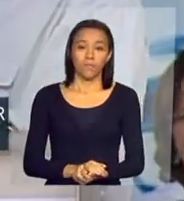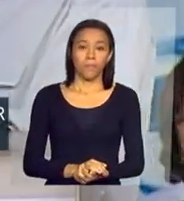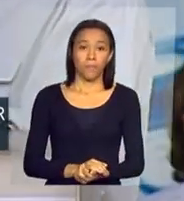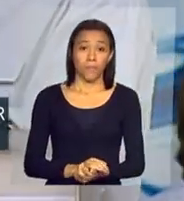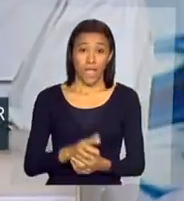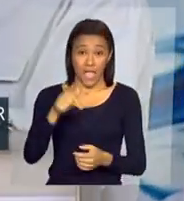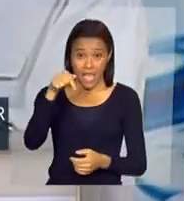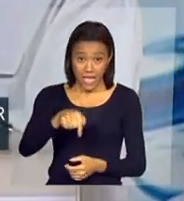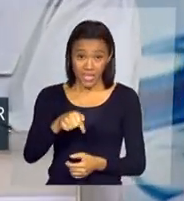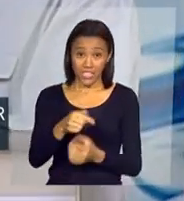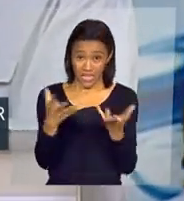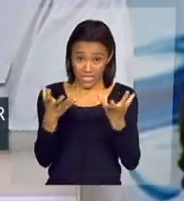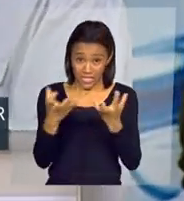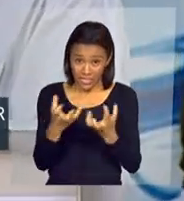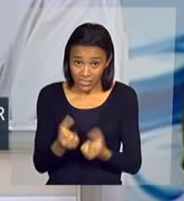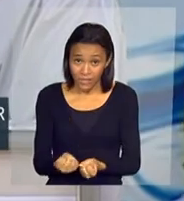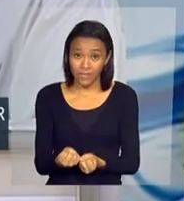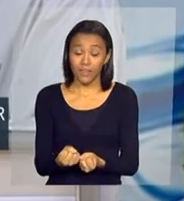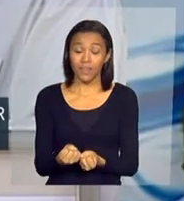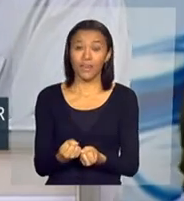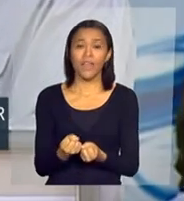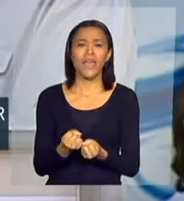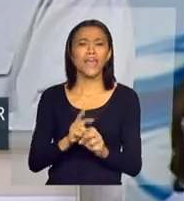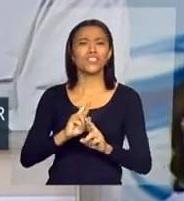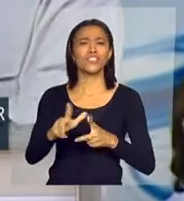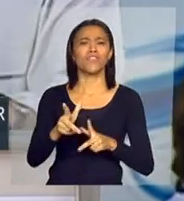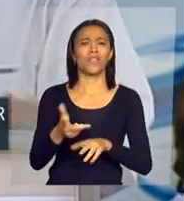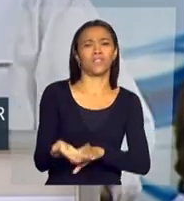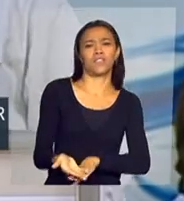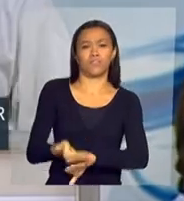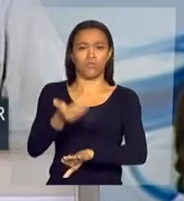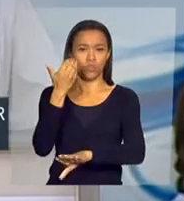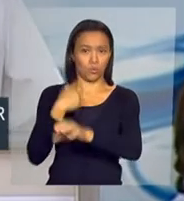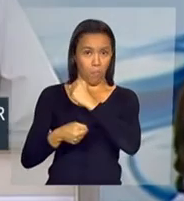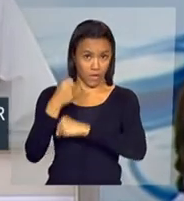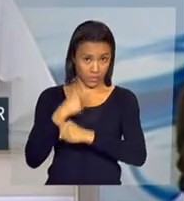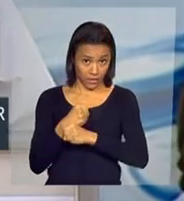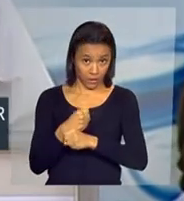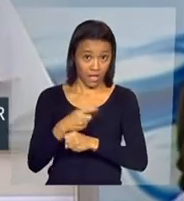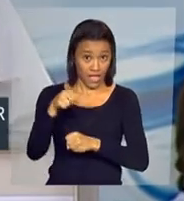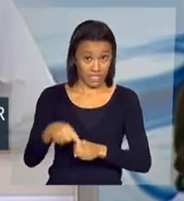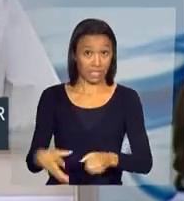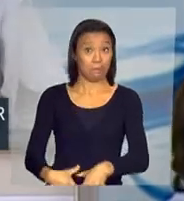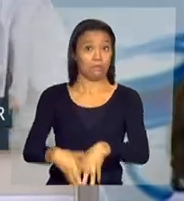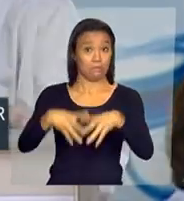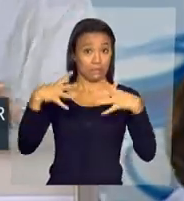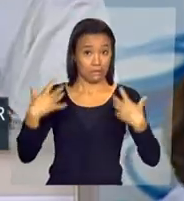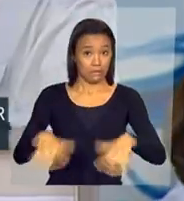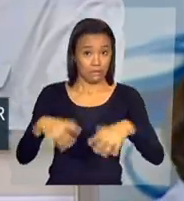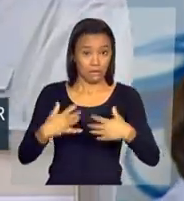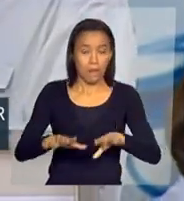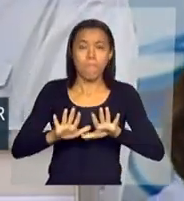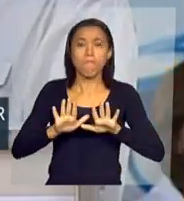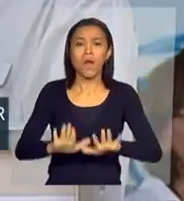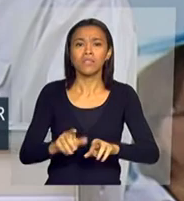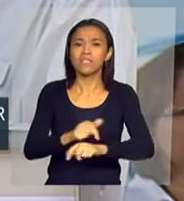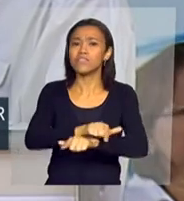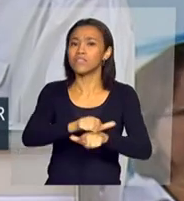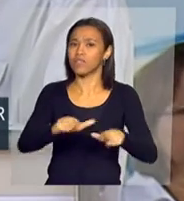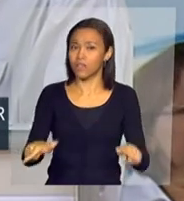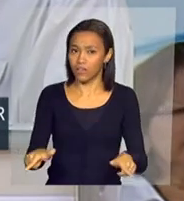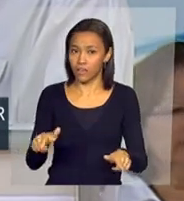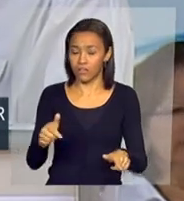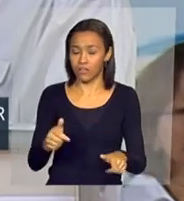uma seca diferente das outras, a maior dos últimos anos. Mas ninguém,